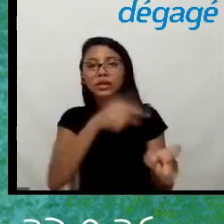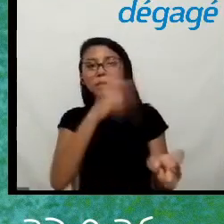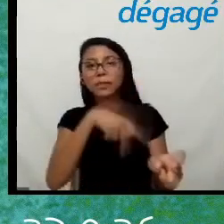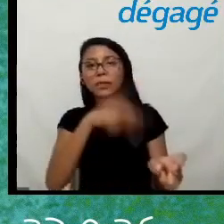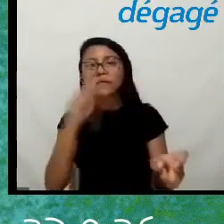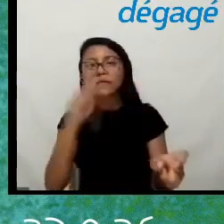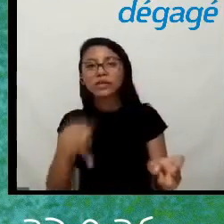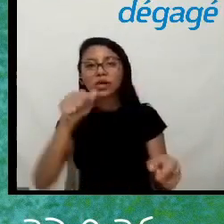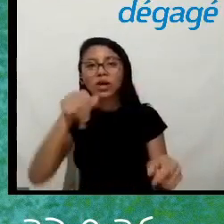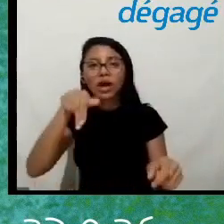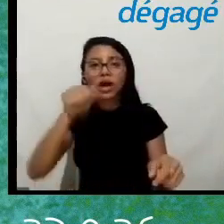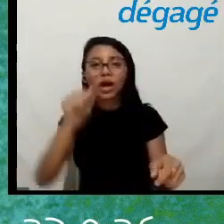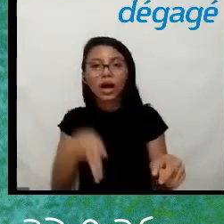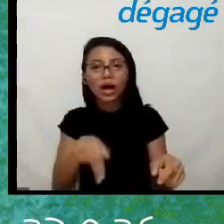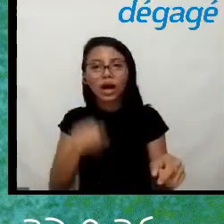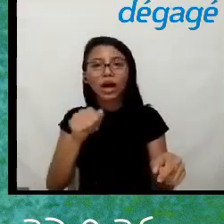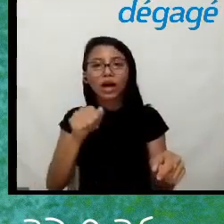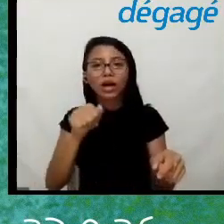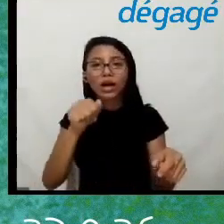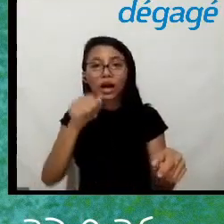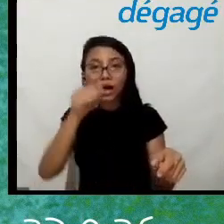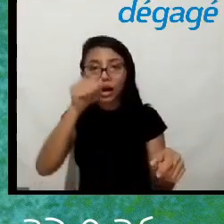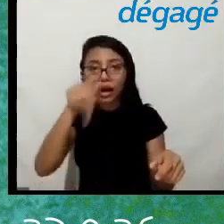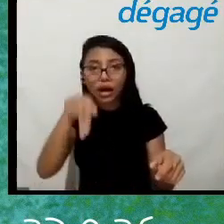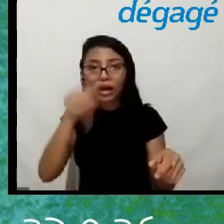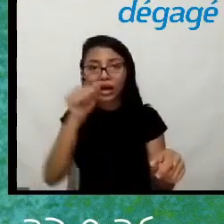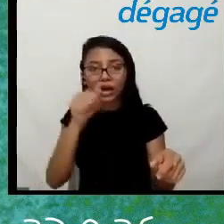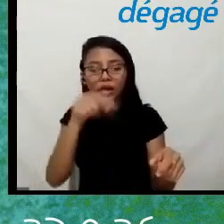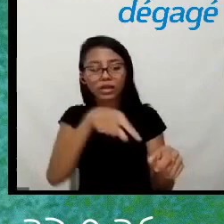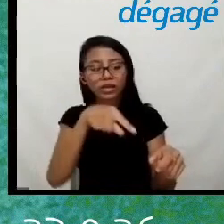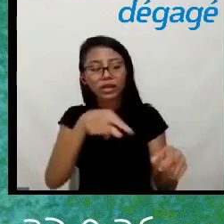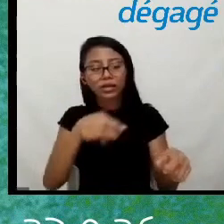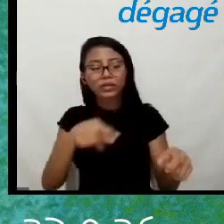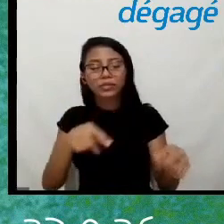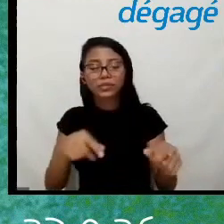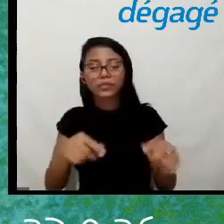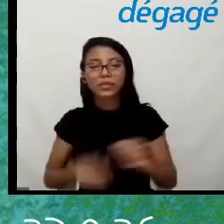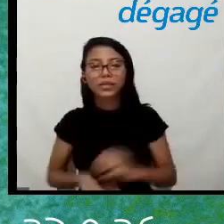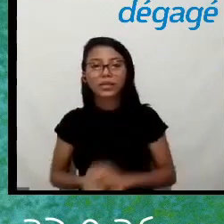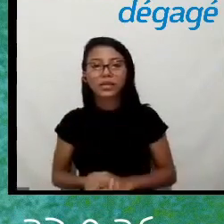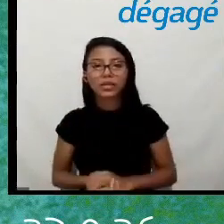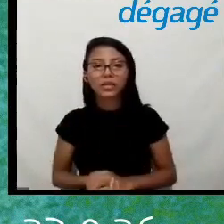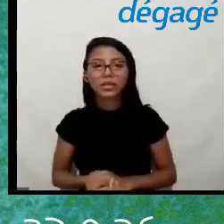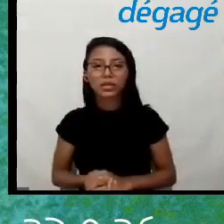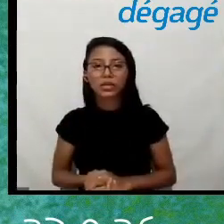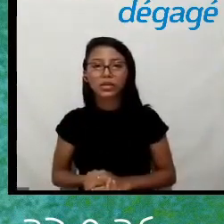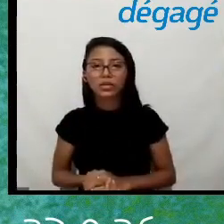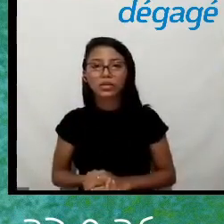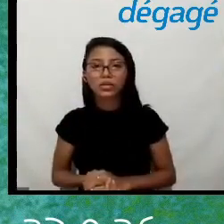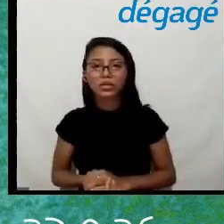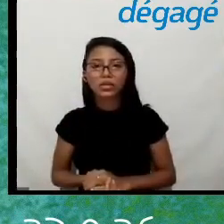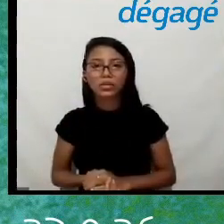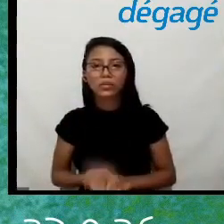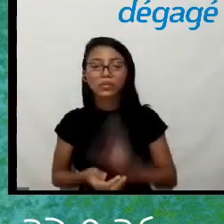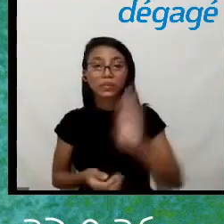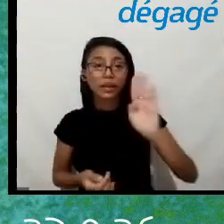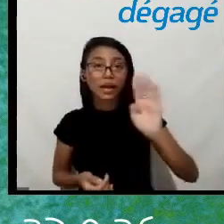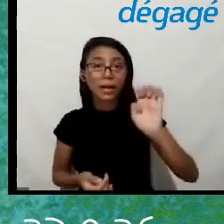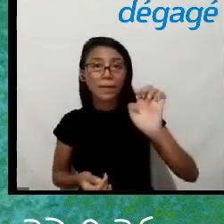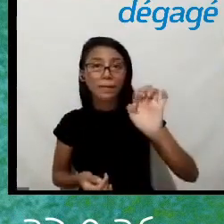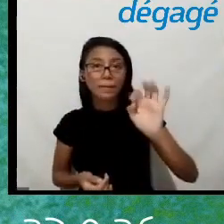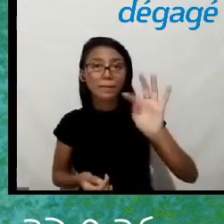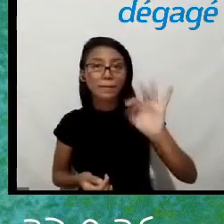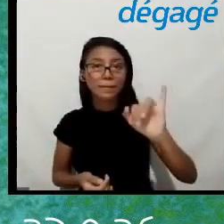Freire e vinculado pelo IPUB da UFRJ. A Betina Matar, que era mestranda do IPUB nessa época e